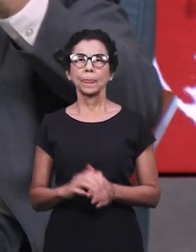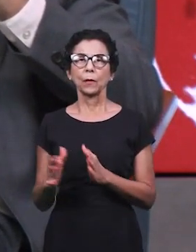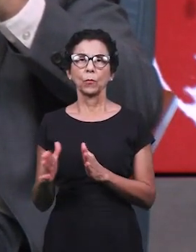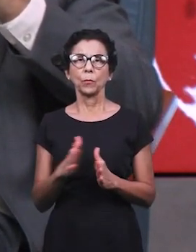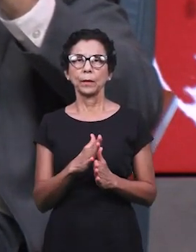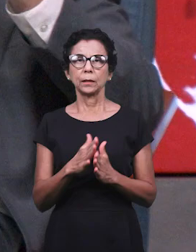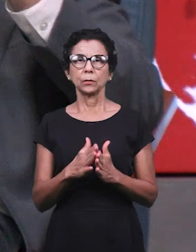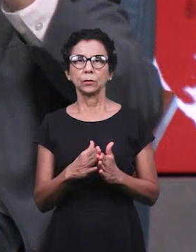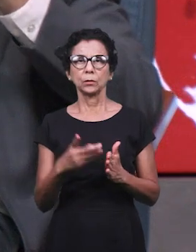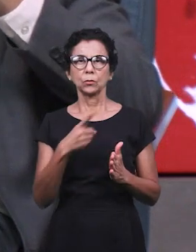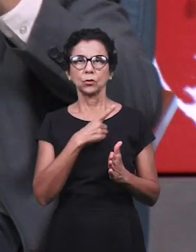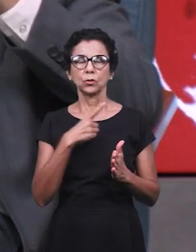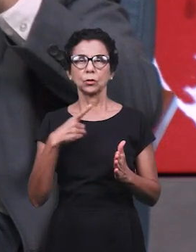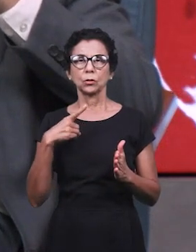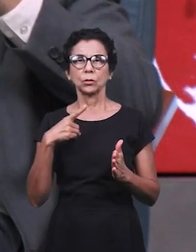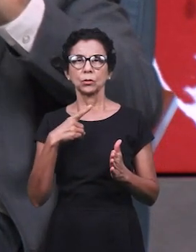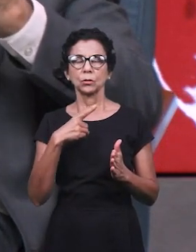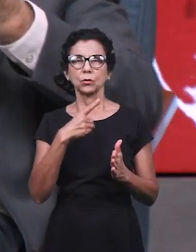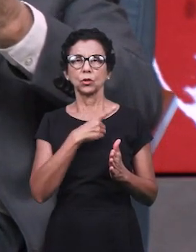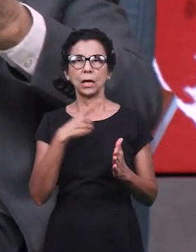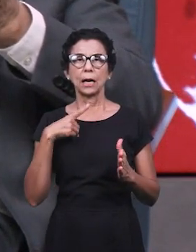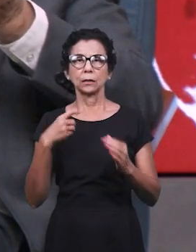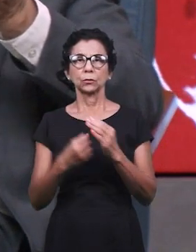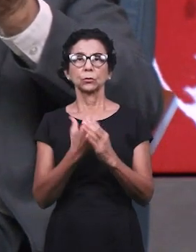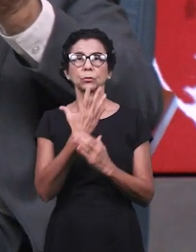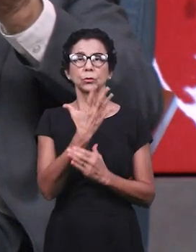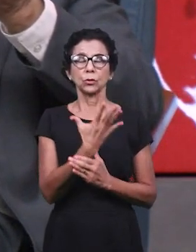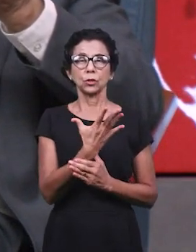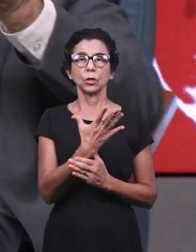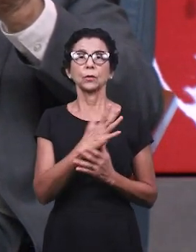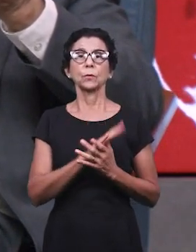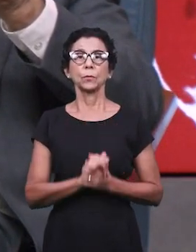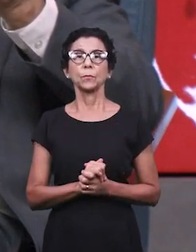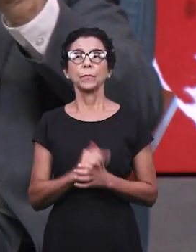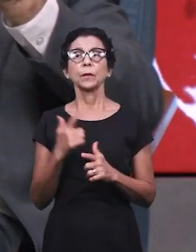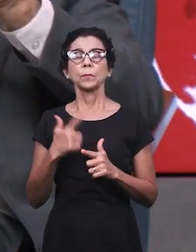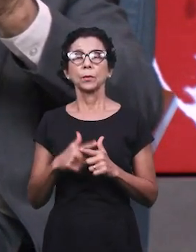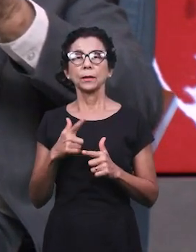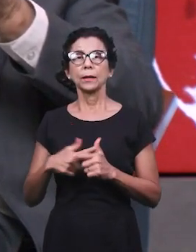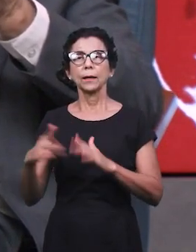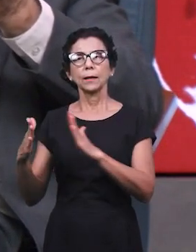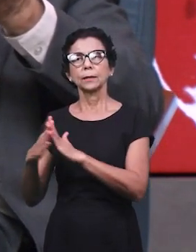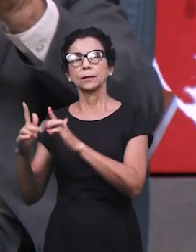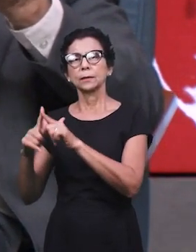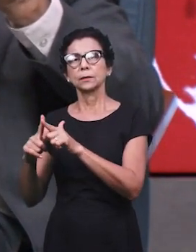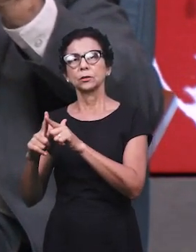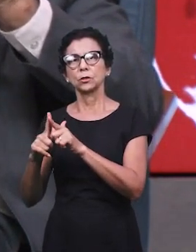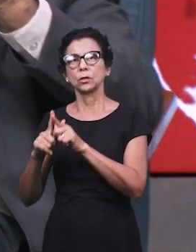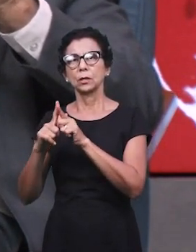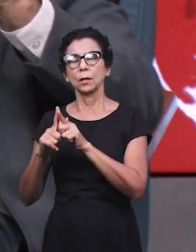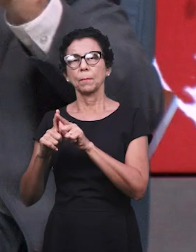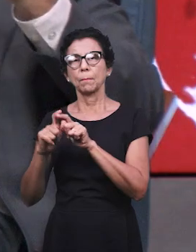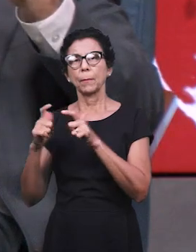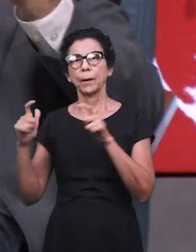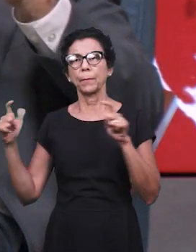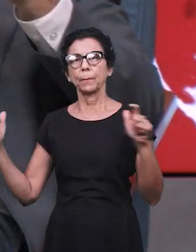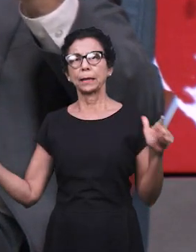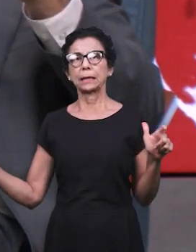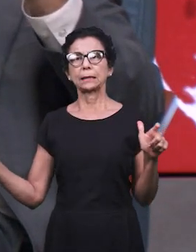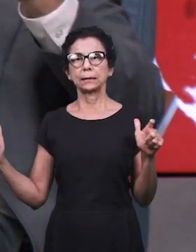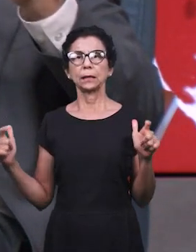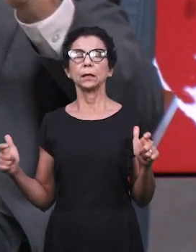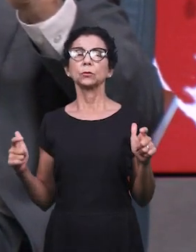diáconos. Então, os diáconos foram levantados porque a igreja havia crescido muito e